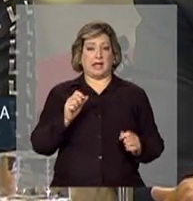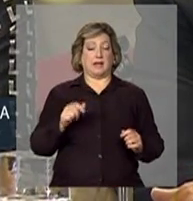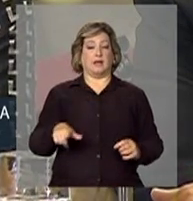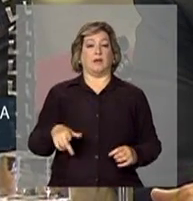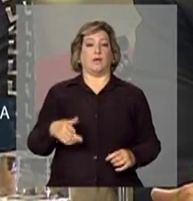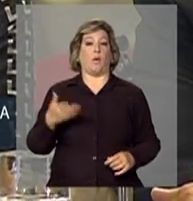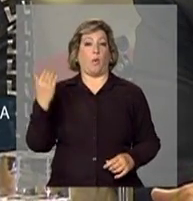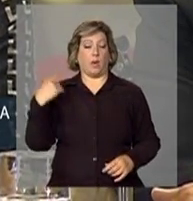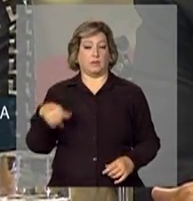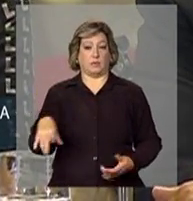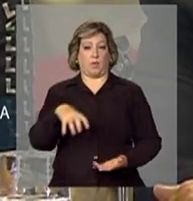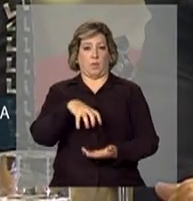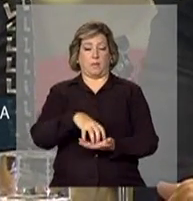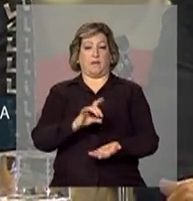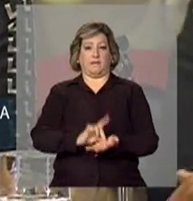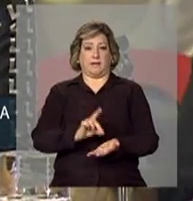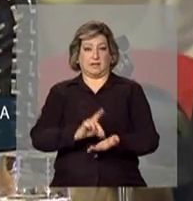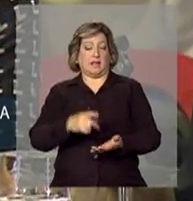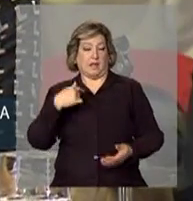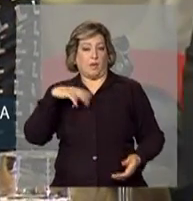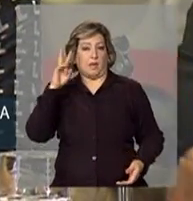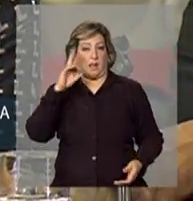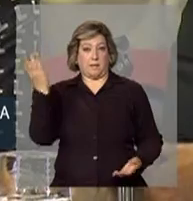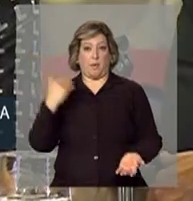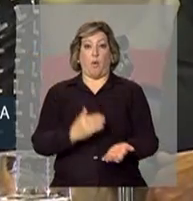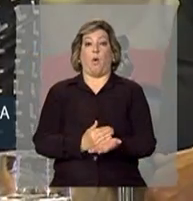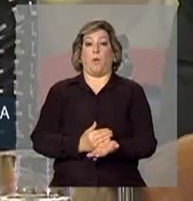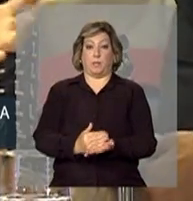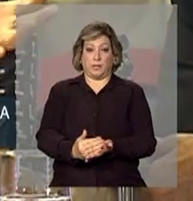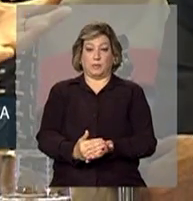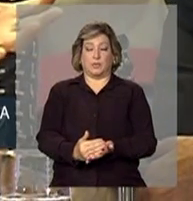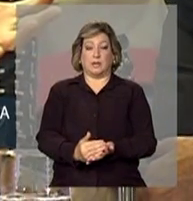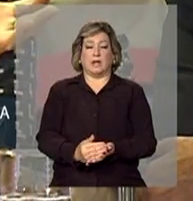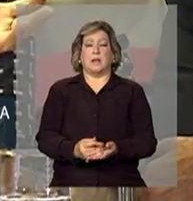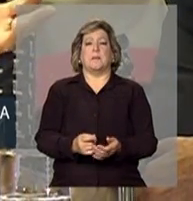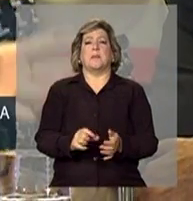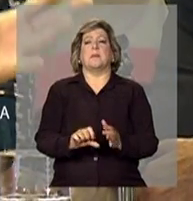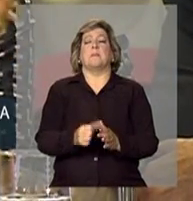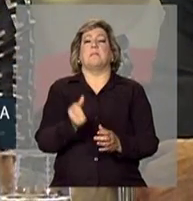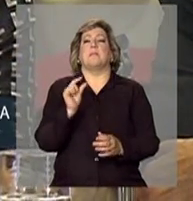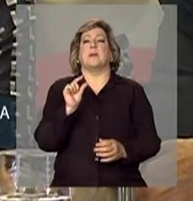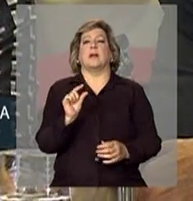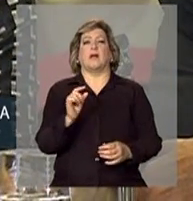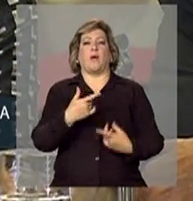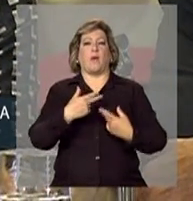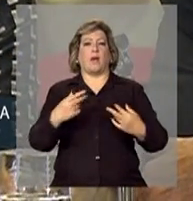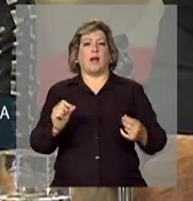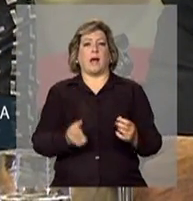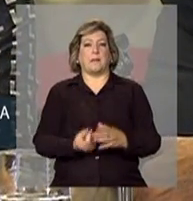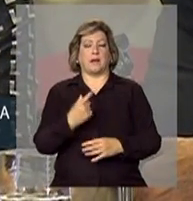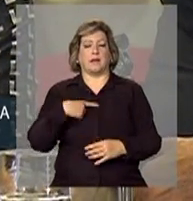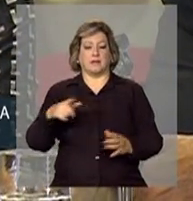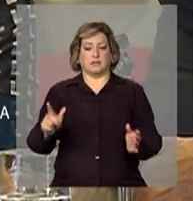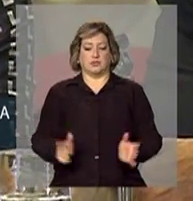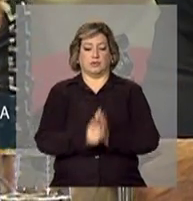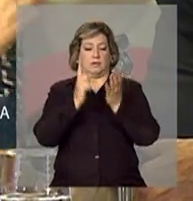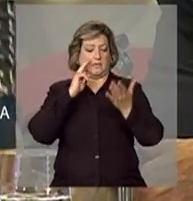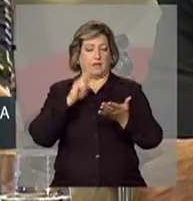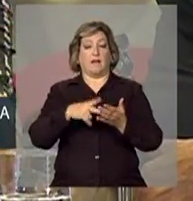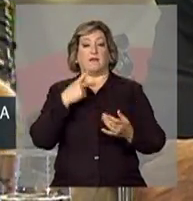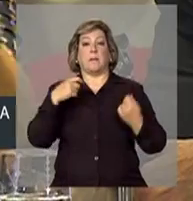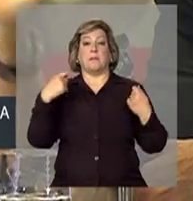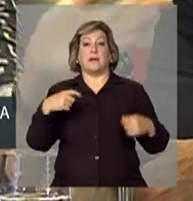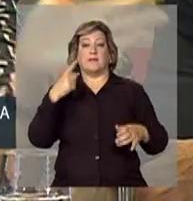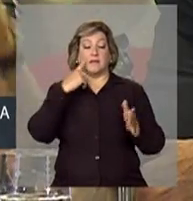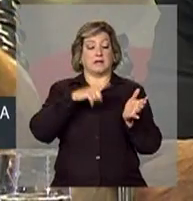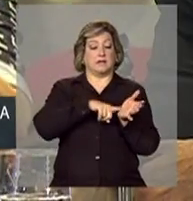foi empossada, que eu me lembre, a primeira coisa que apareceu em alguns jornais é que devíamos investigar os dois lados, como se